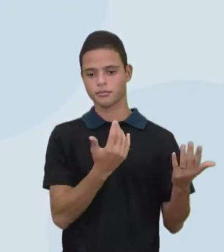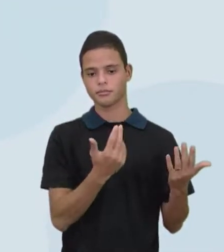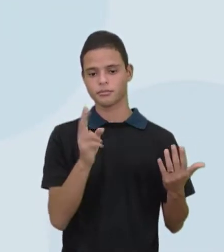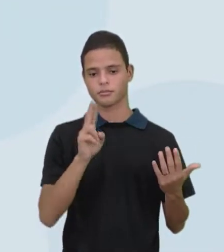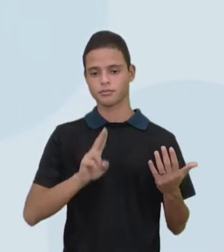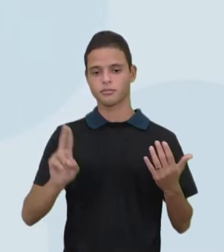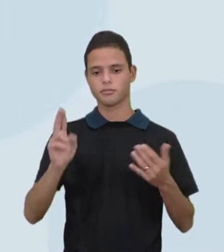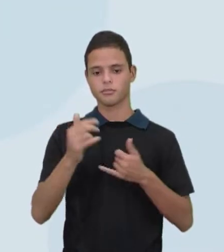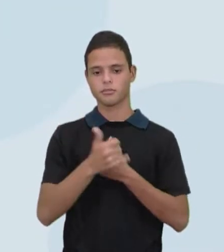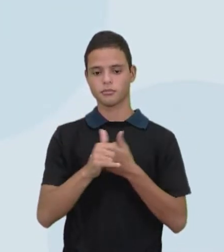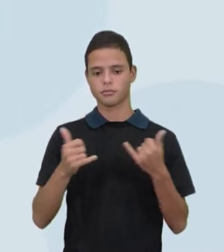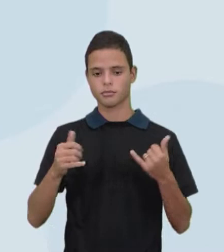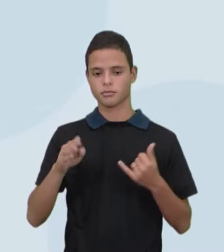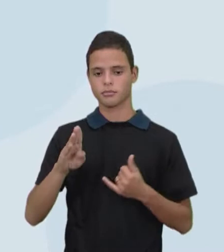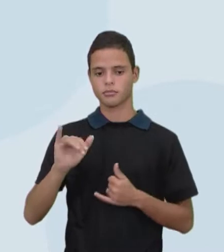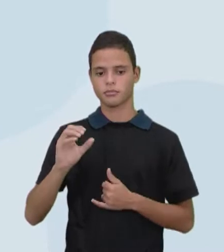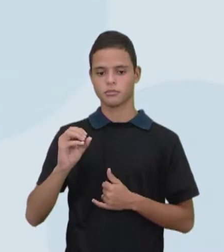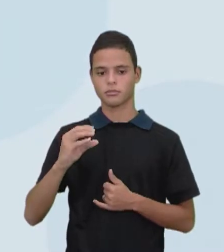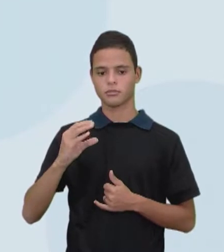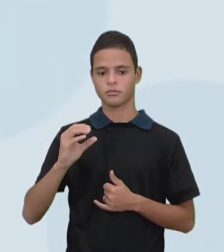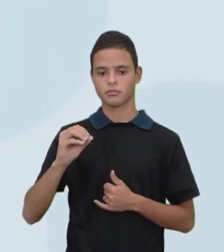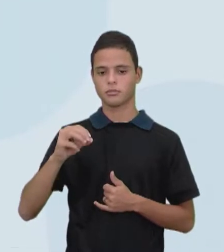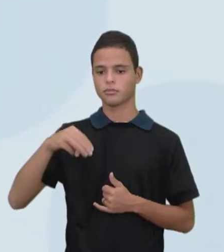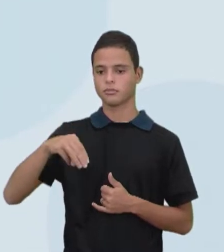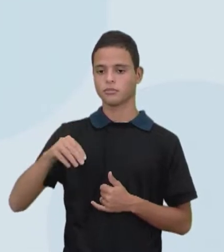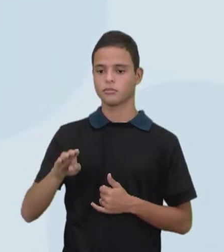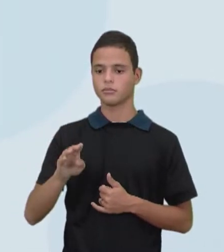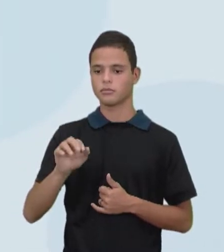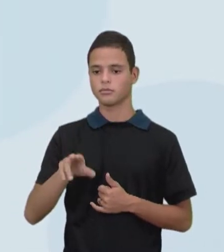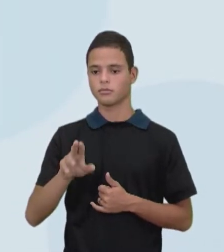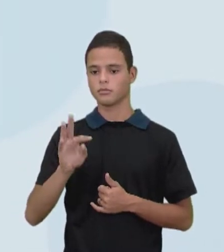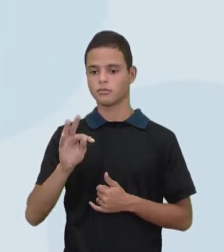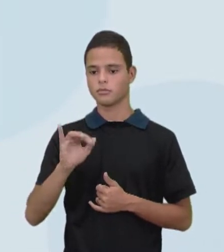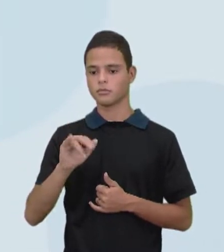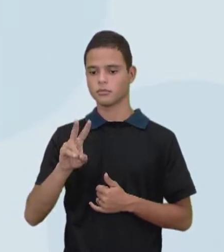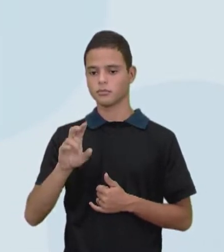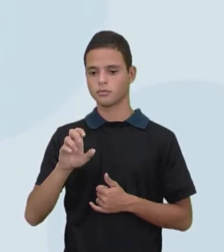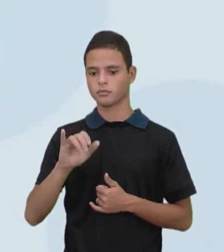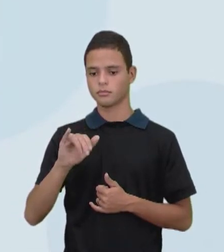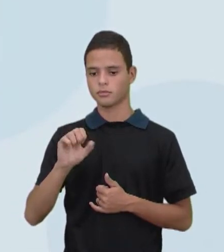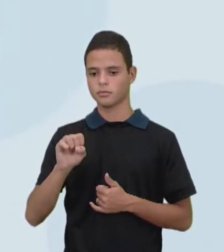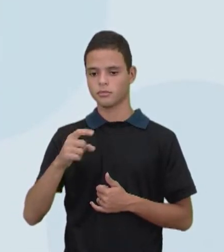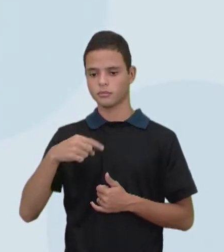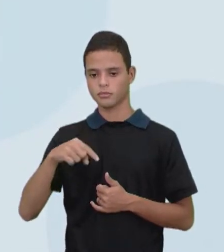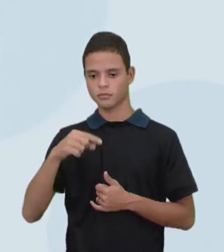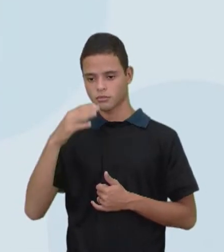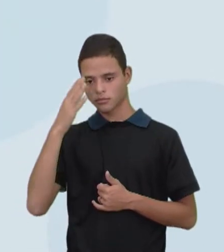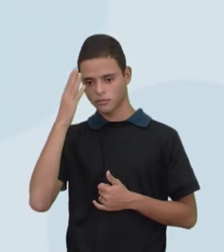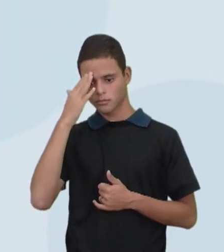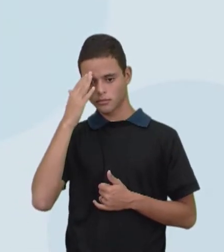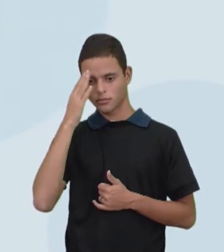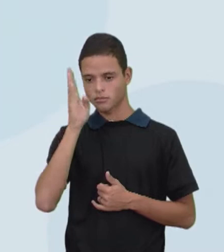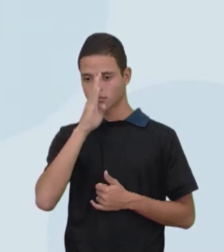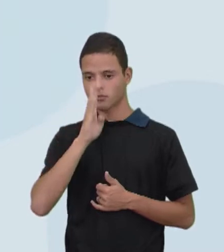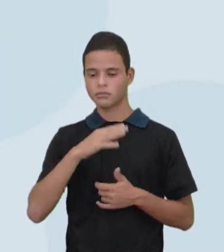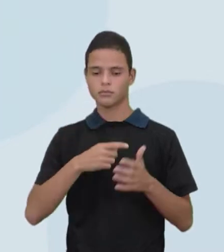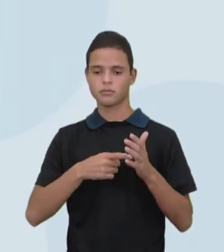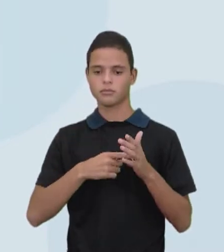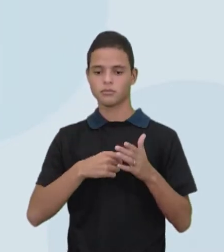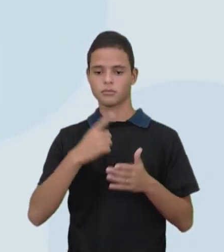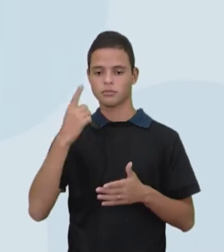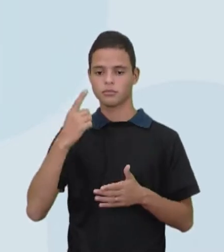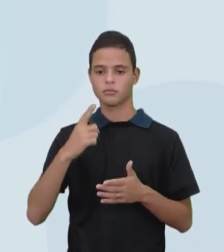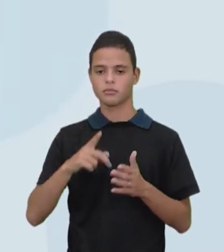de biocombustíveis. A gente sabe que o Brasil aí, ele é eu acho que ele é o primeiro produtor